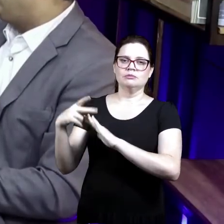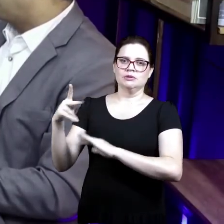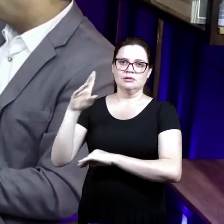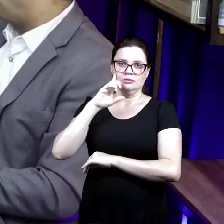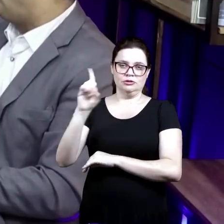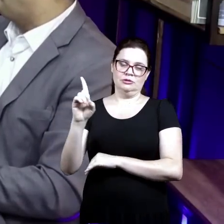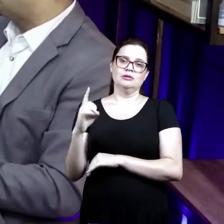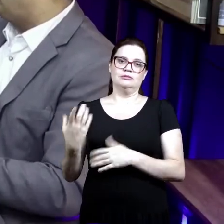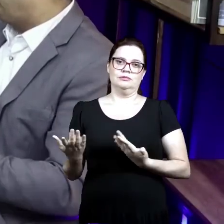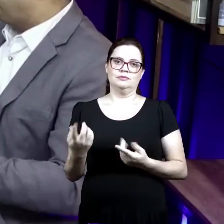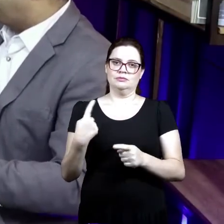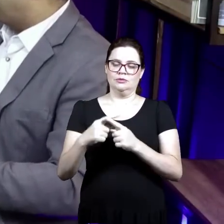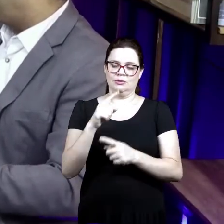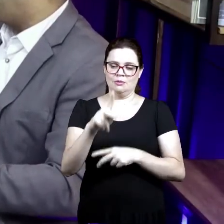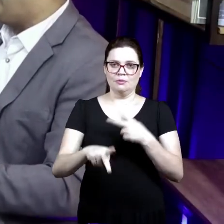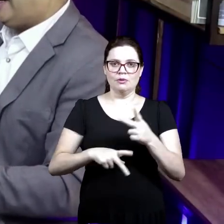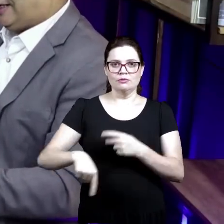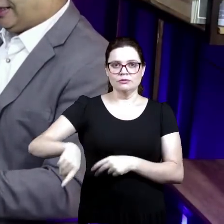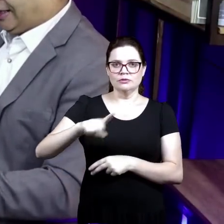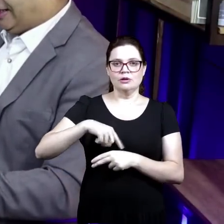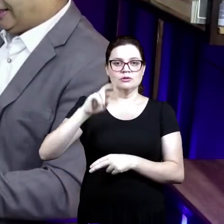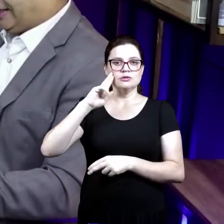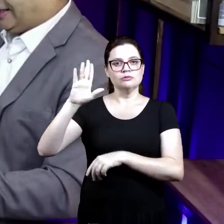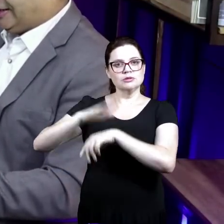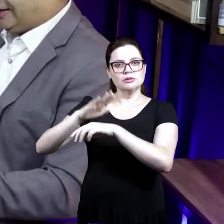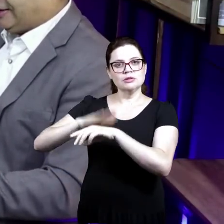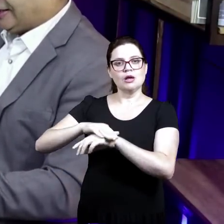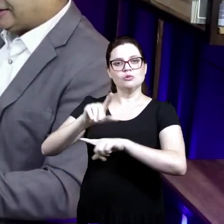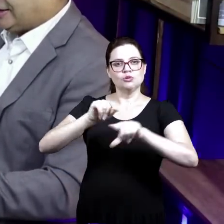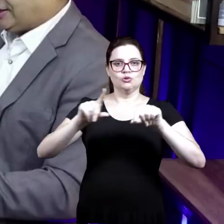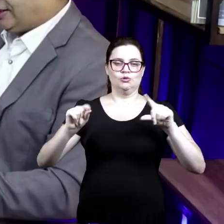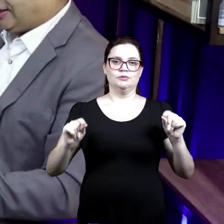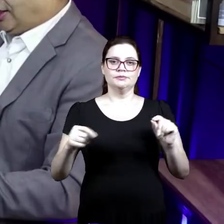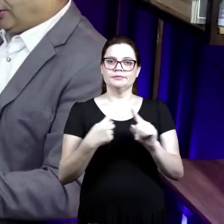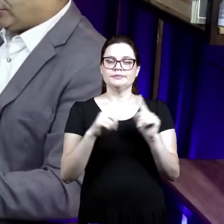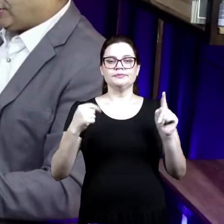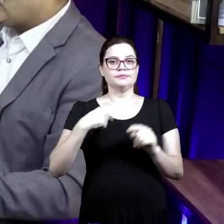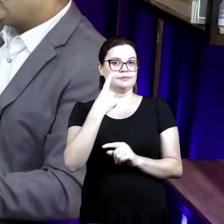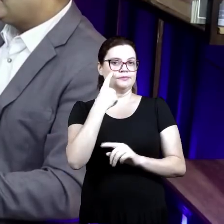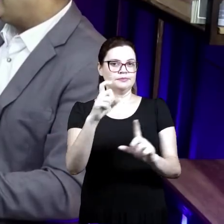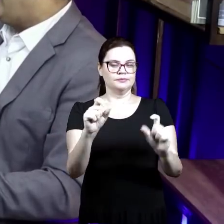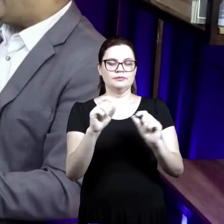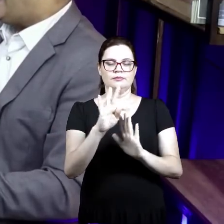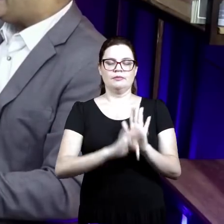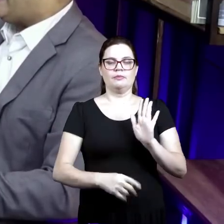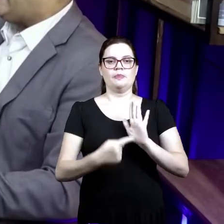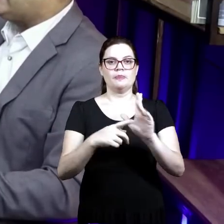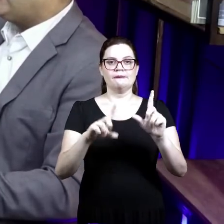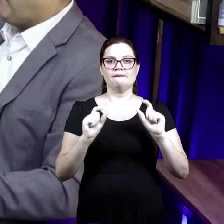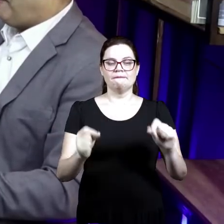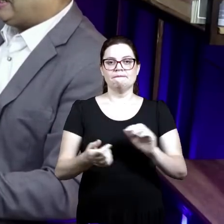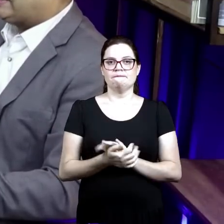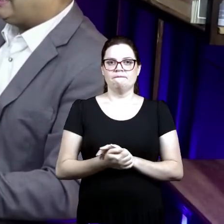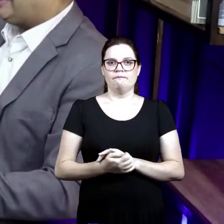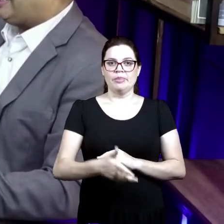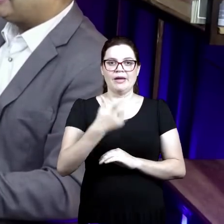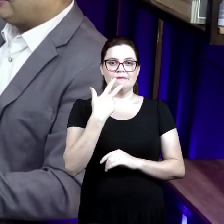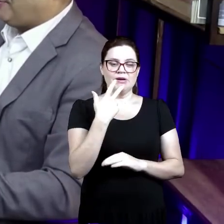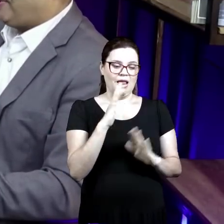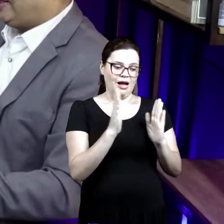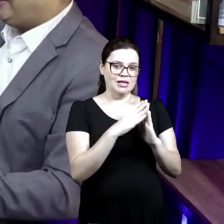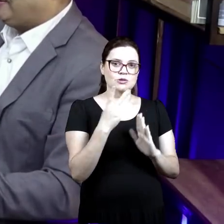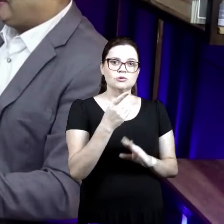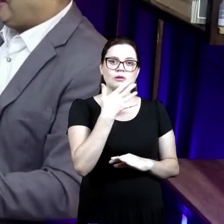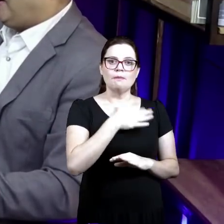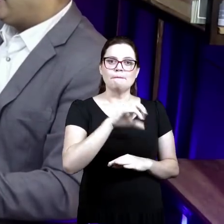Deus. Exatamente. É O isso? povo escolhido, né? Um povo escolhido, né? E interessante que o texto continua, né? A casa de teu pai, sai da